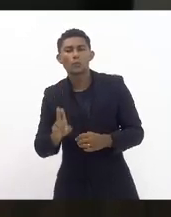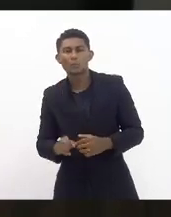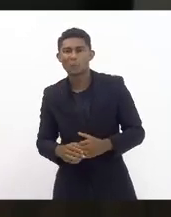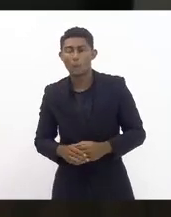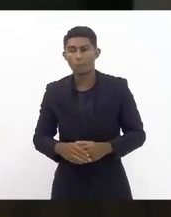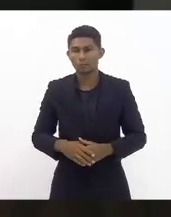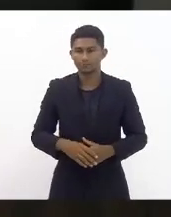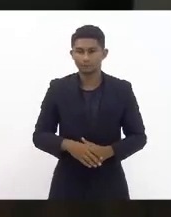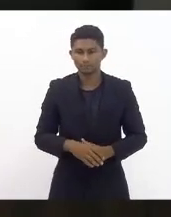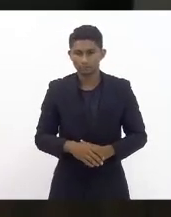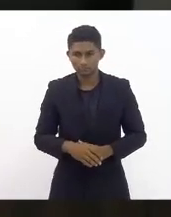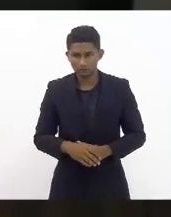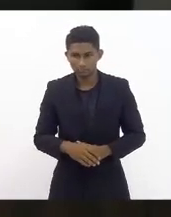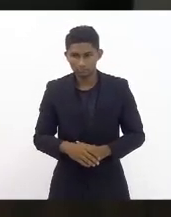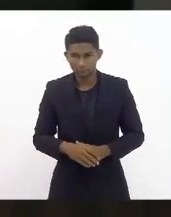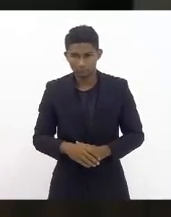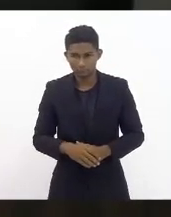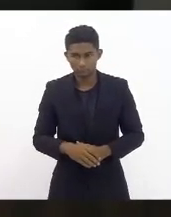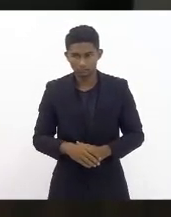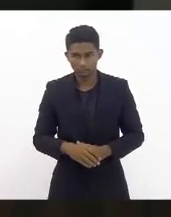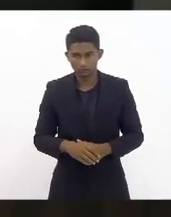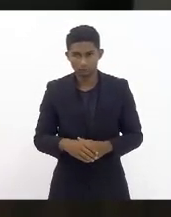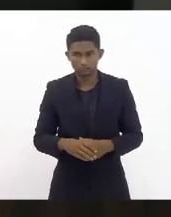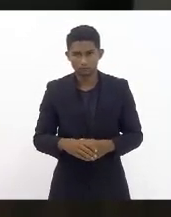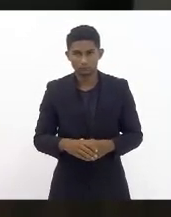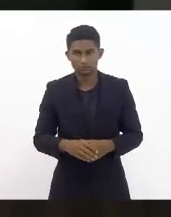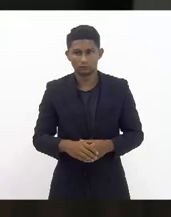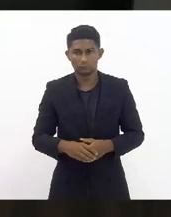pelo solidariedade, não, pelo